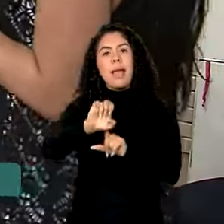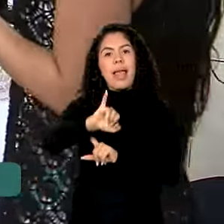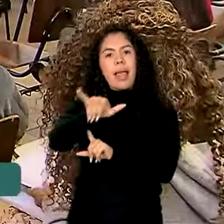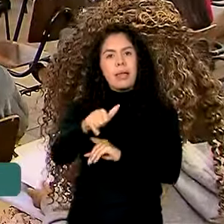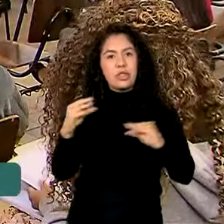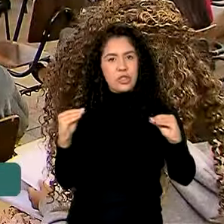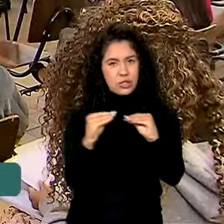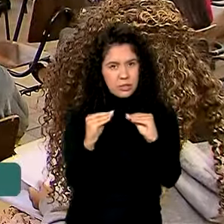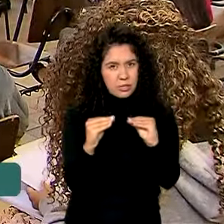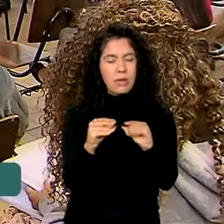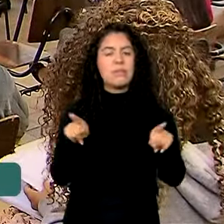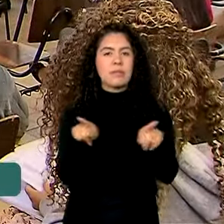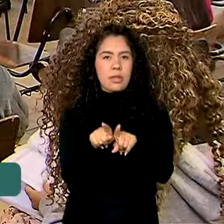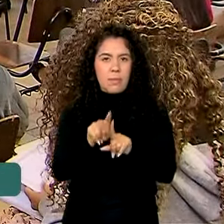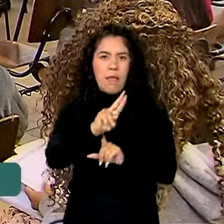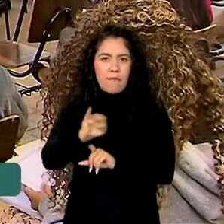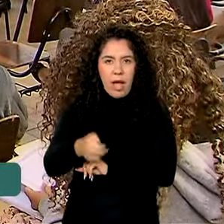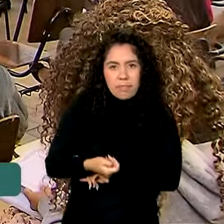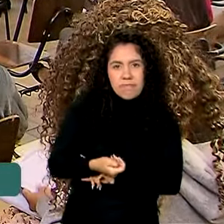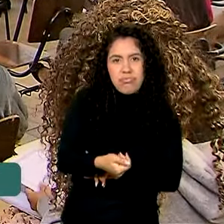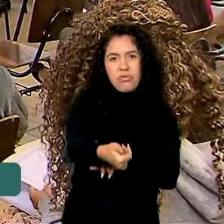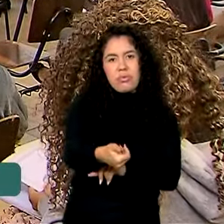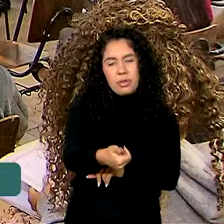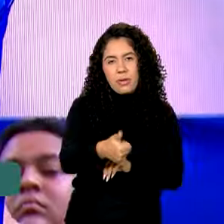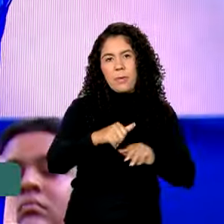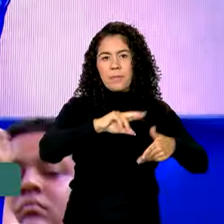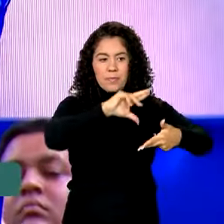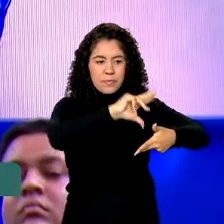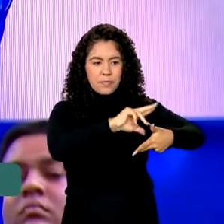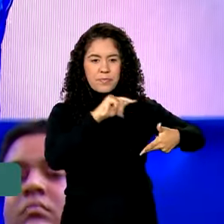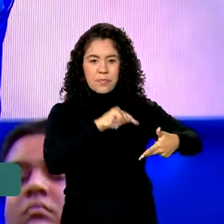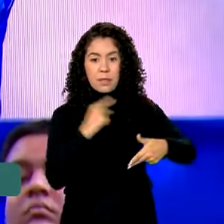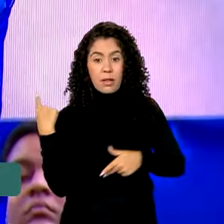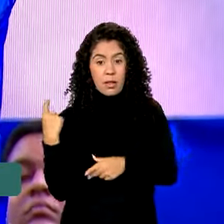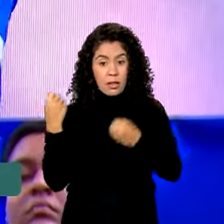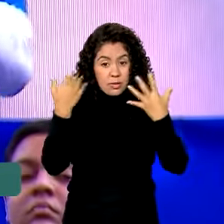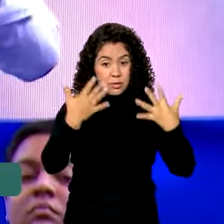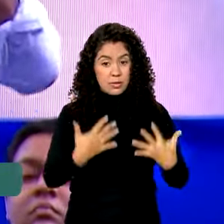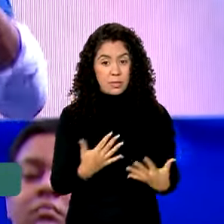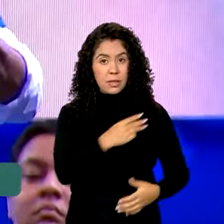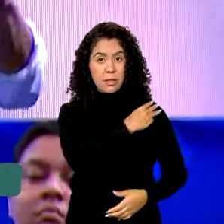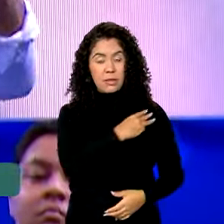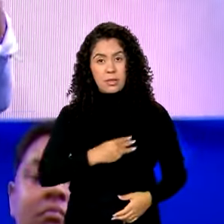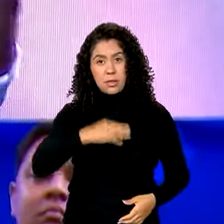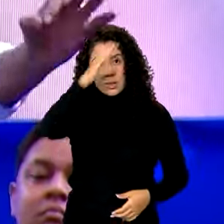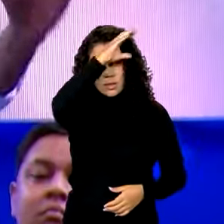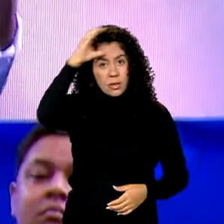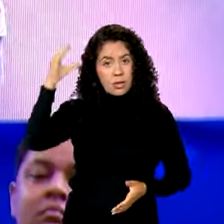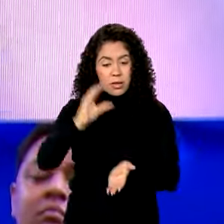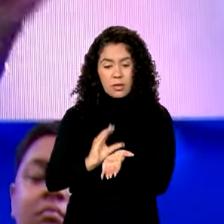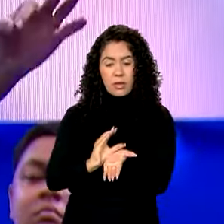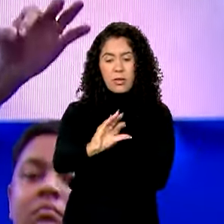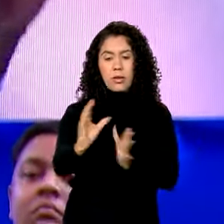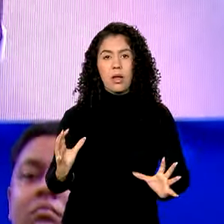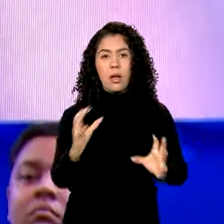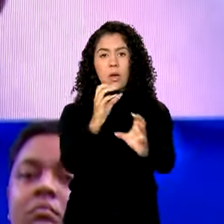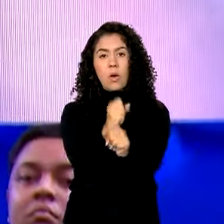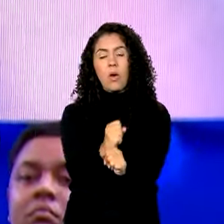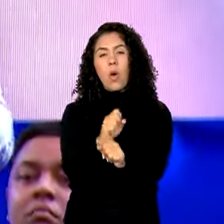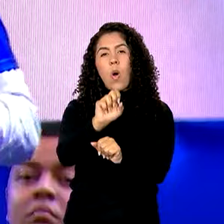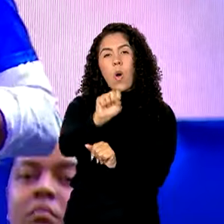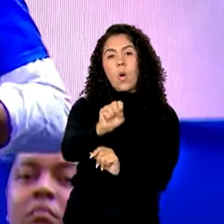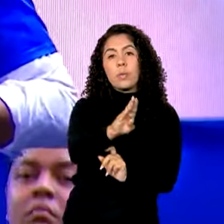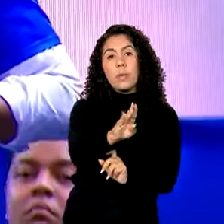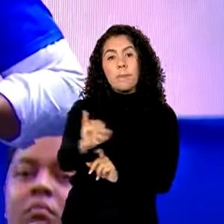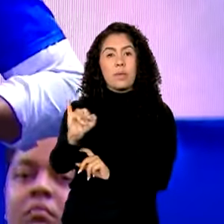EJA, também vão ser beneficiados com o Pé de Meia. Um investimento de quase 8 bilhões de reais por